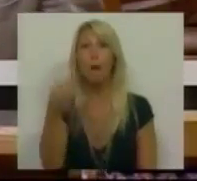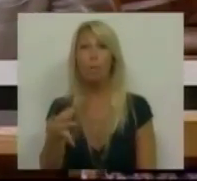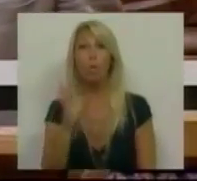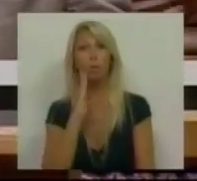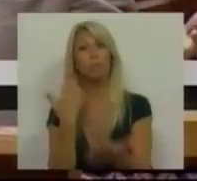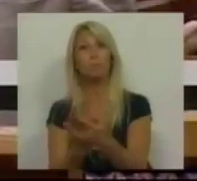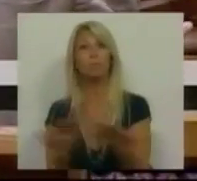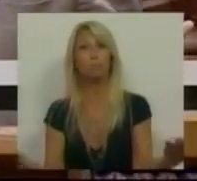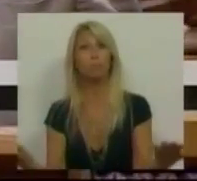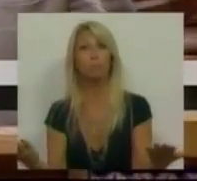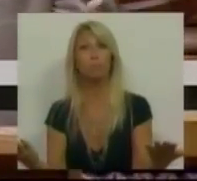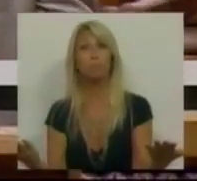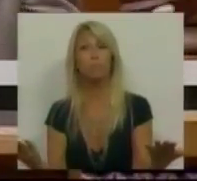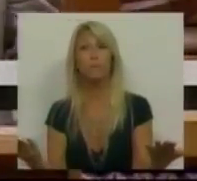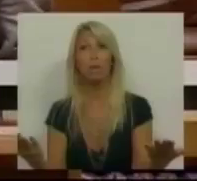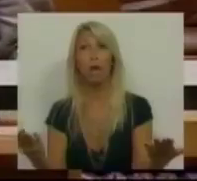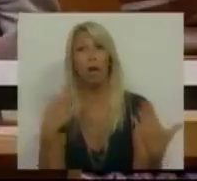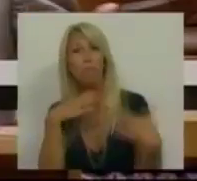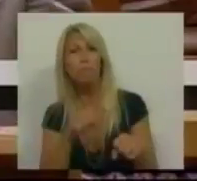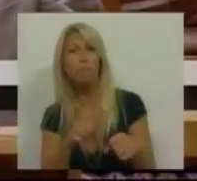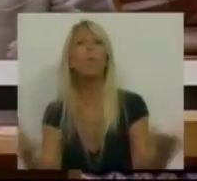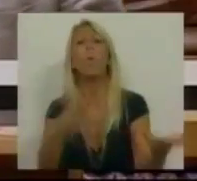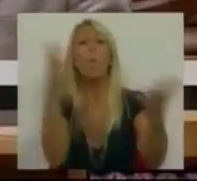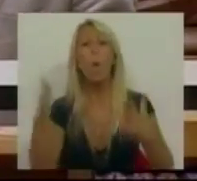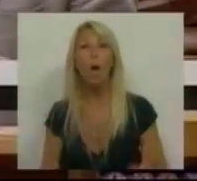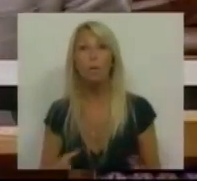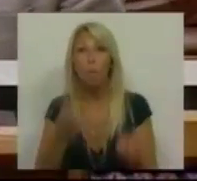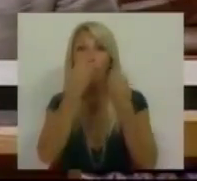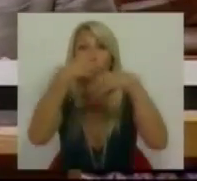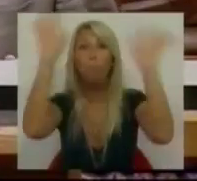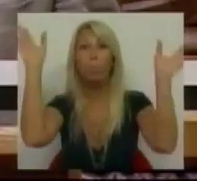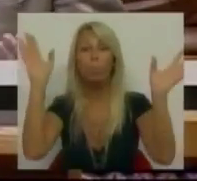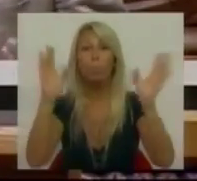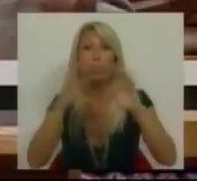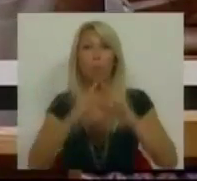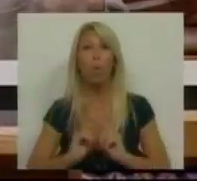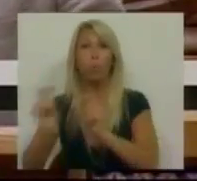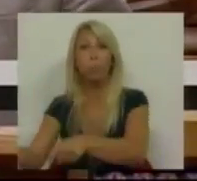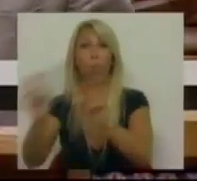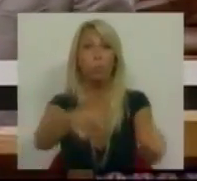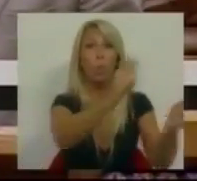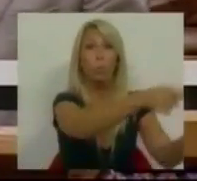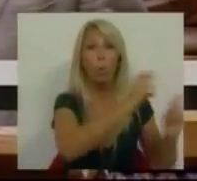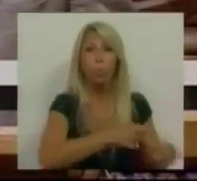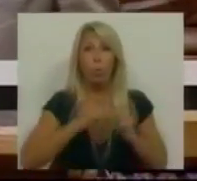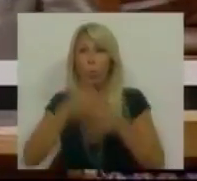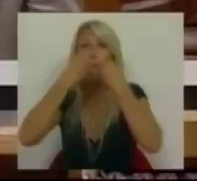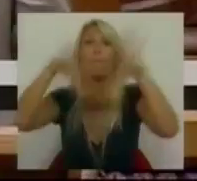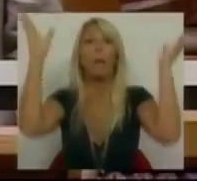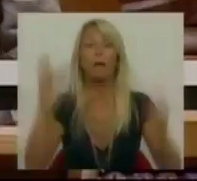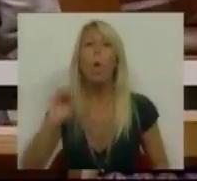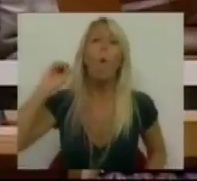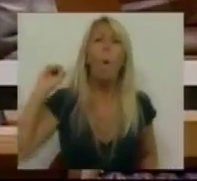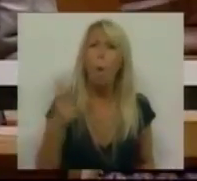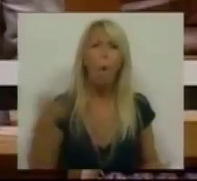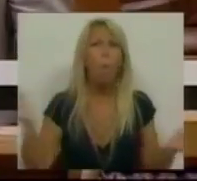seu cunho? Onde está ele? Estará perdido nas transições de pastas que aconteceram ou afinal não existe mesmo e esse é também um